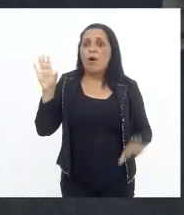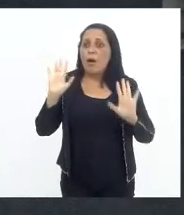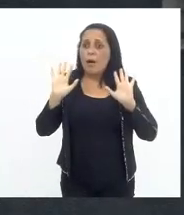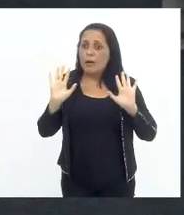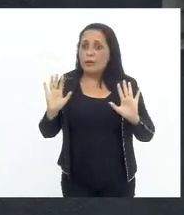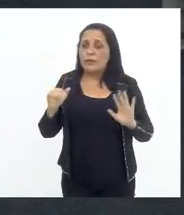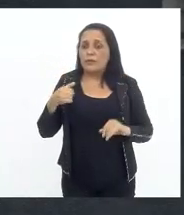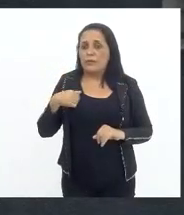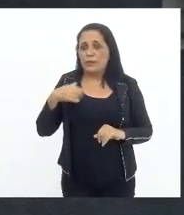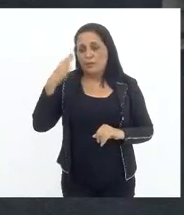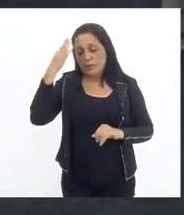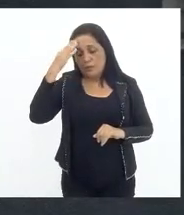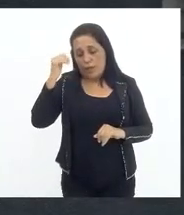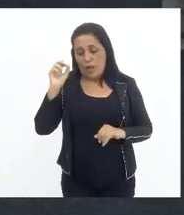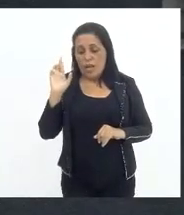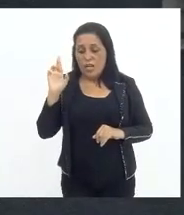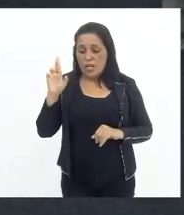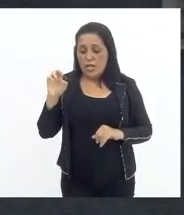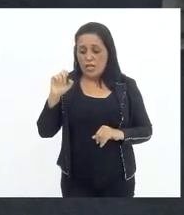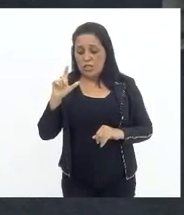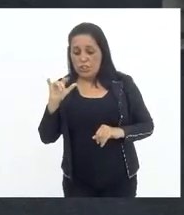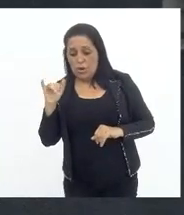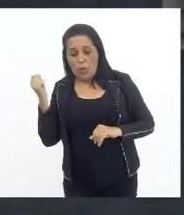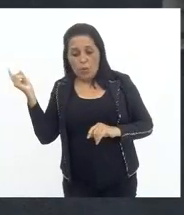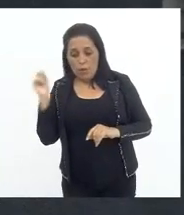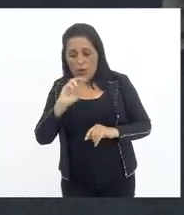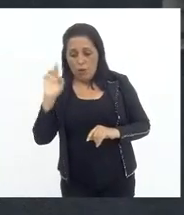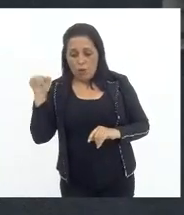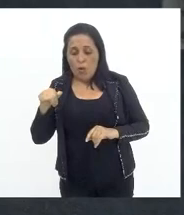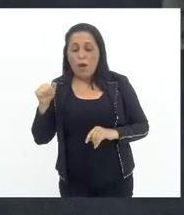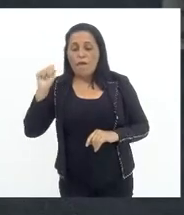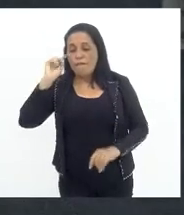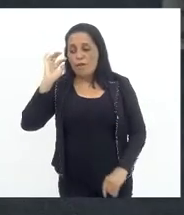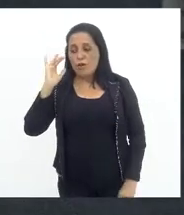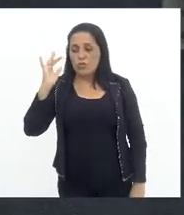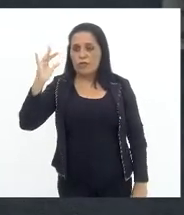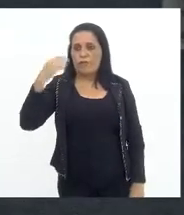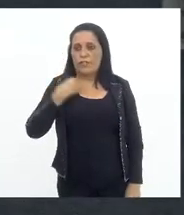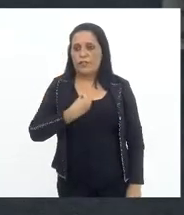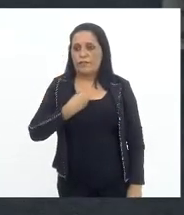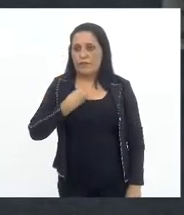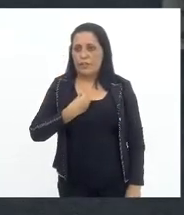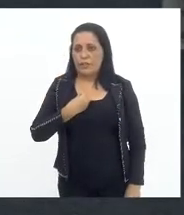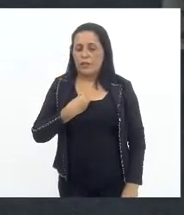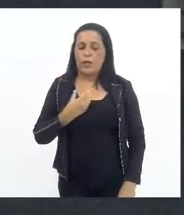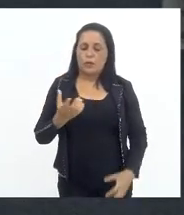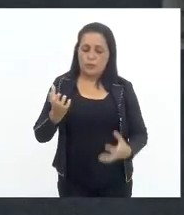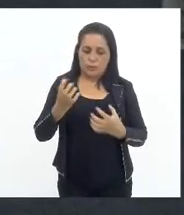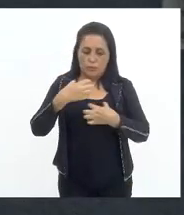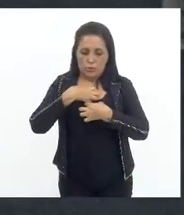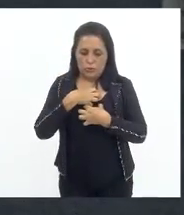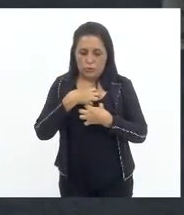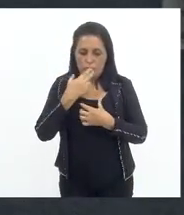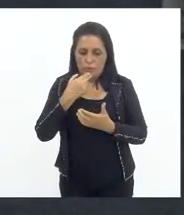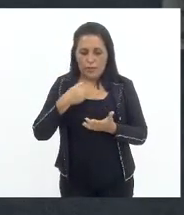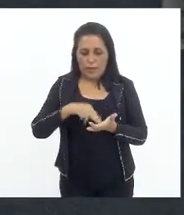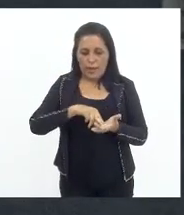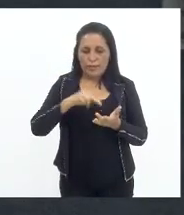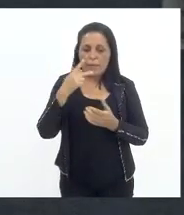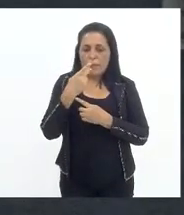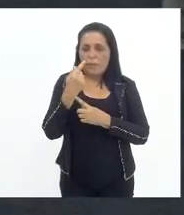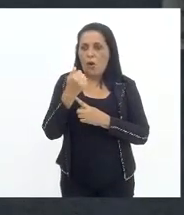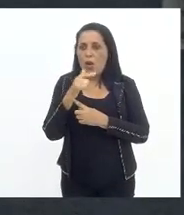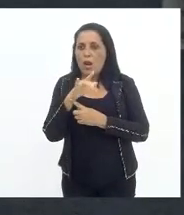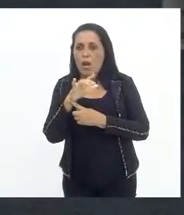que religião não, prefiro chamar de filosofia de vida. E é nesse sentido que a carta do Paulinho, vindo